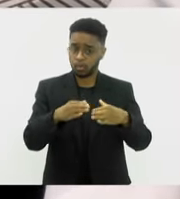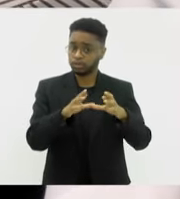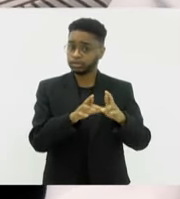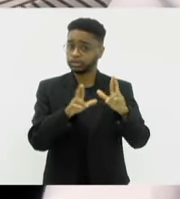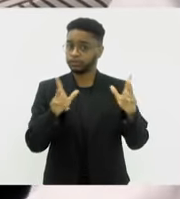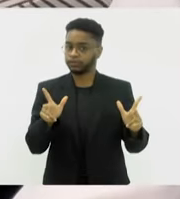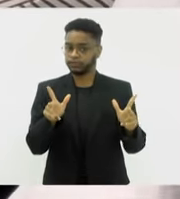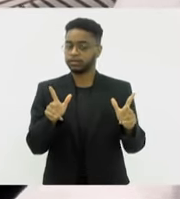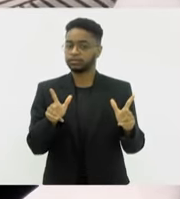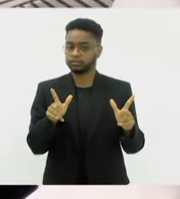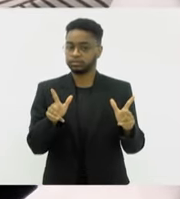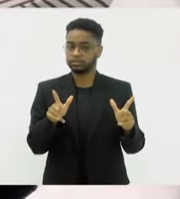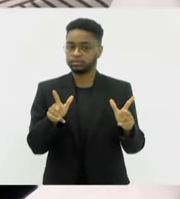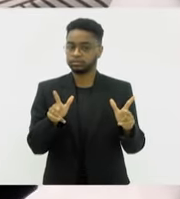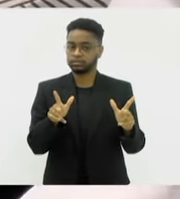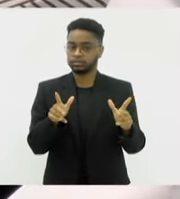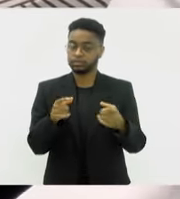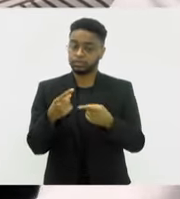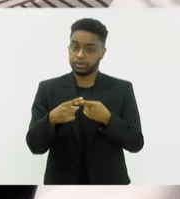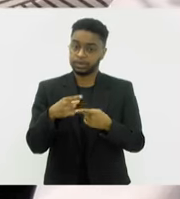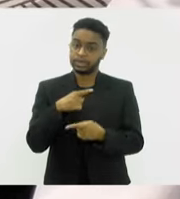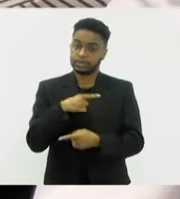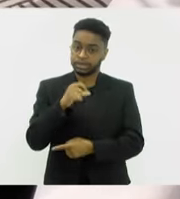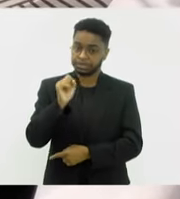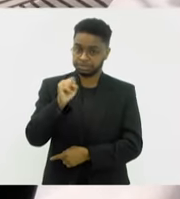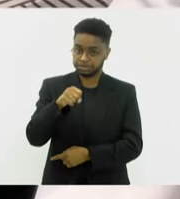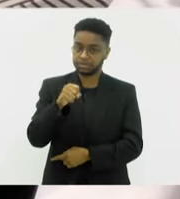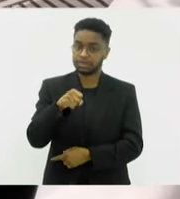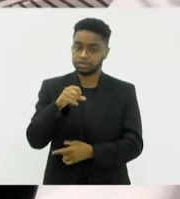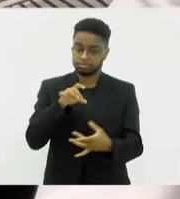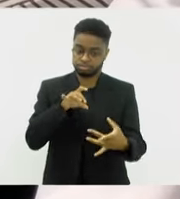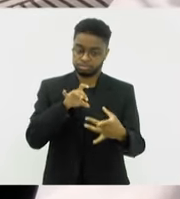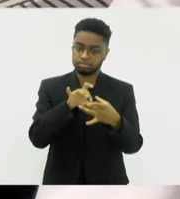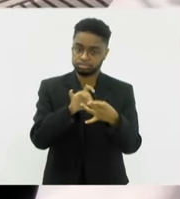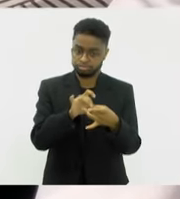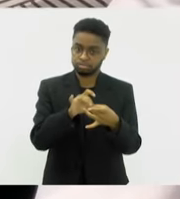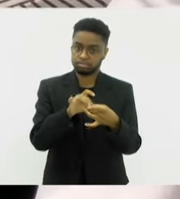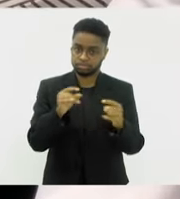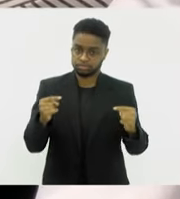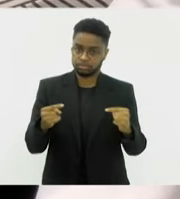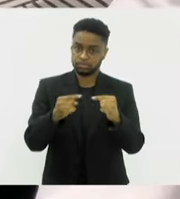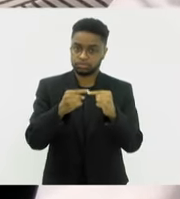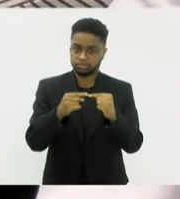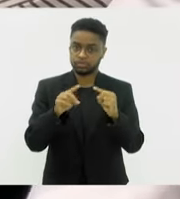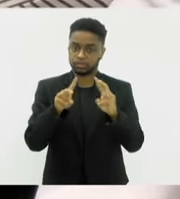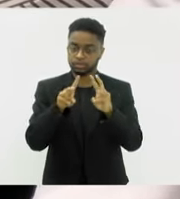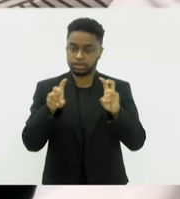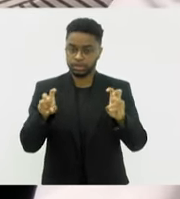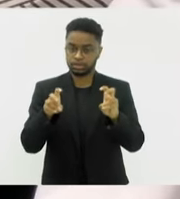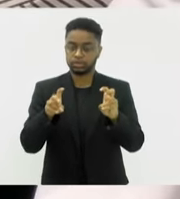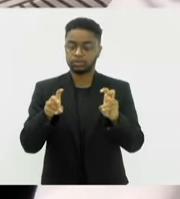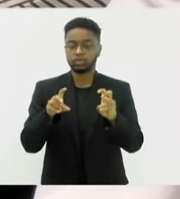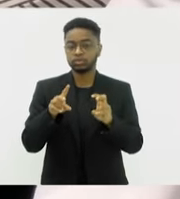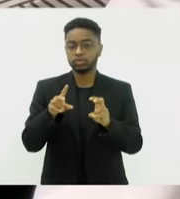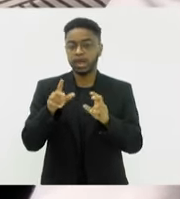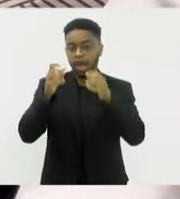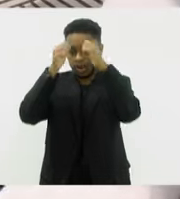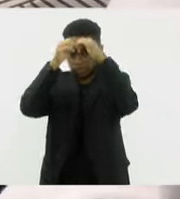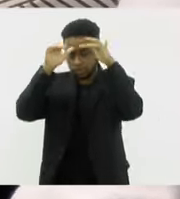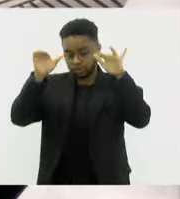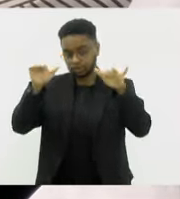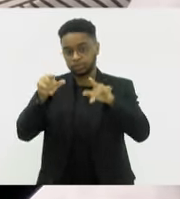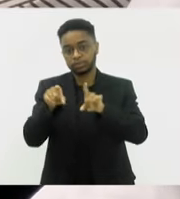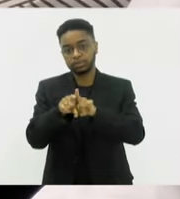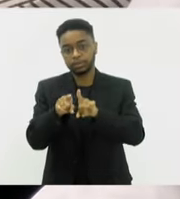diferente. Ele tem, sim, a interseção, no caso, né, no caso de transtorno do espectro autista